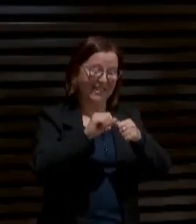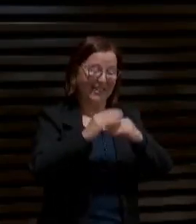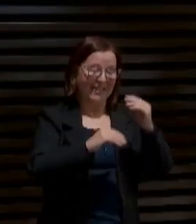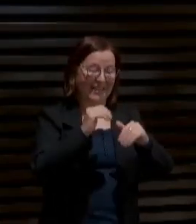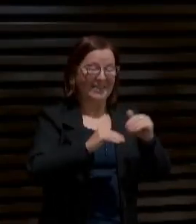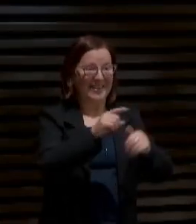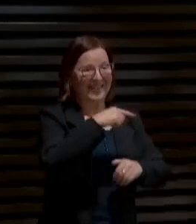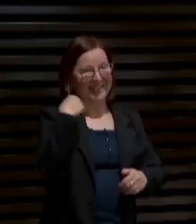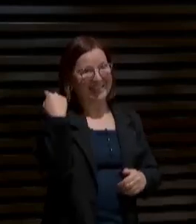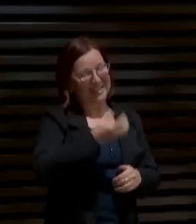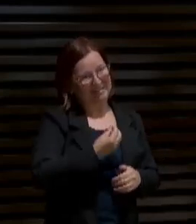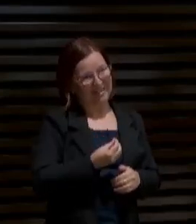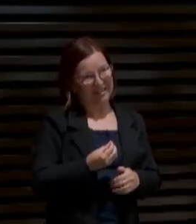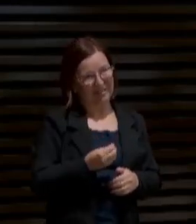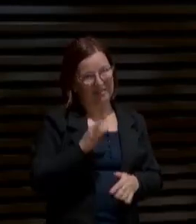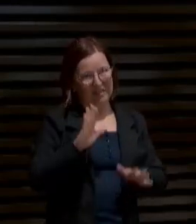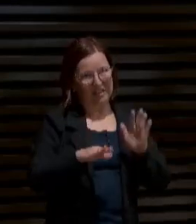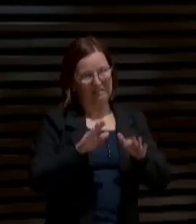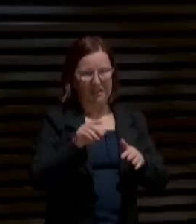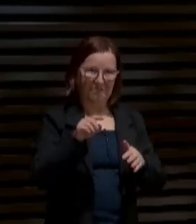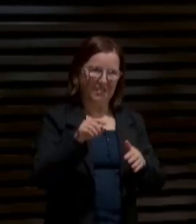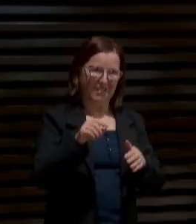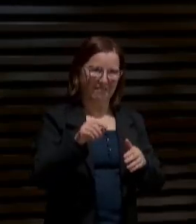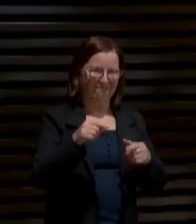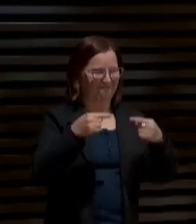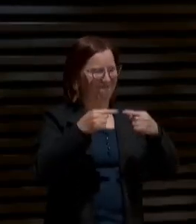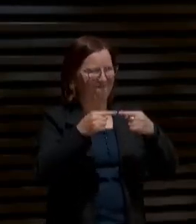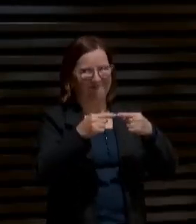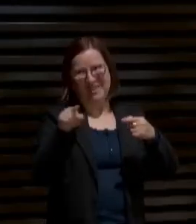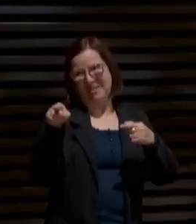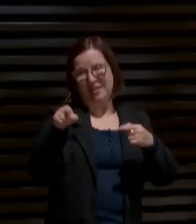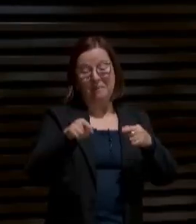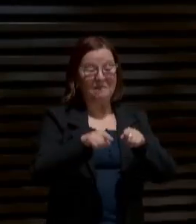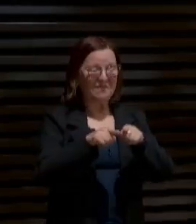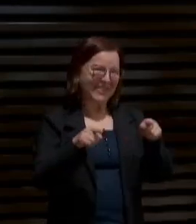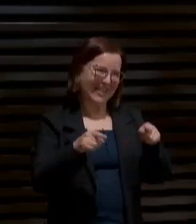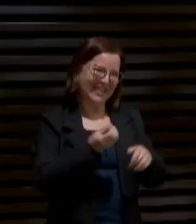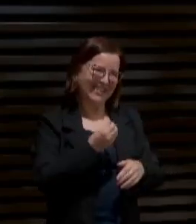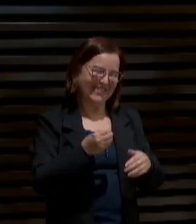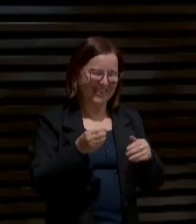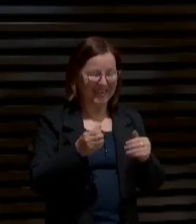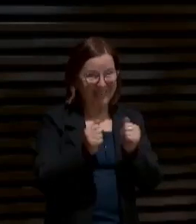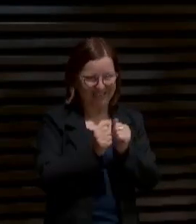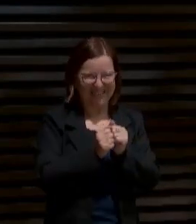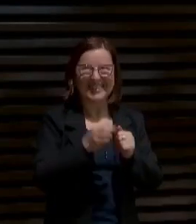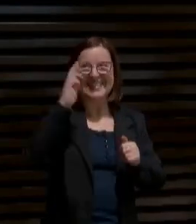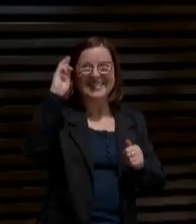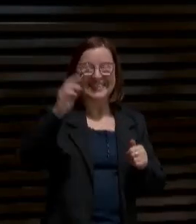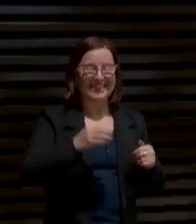vidas então pode ser que você não vê afinidade com outro irmão mas vamos caminhar junto que o senhor vai nos conduzir